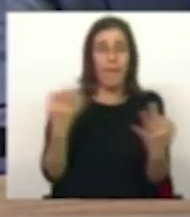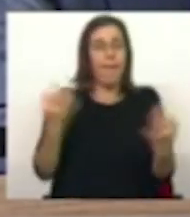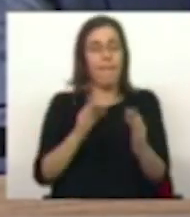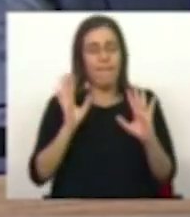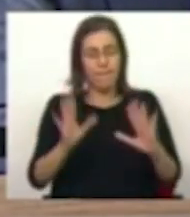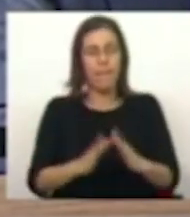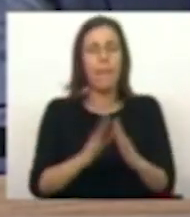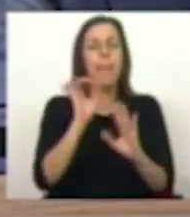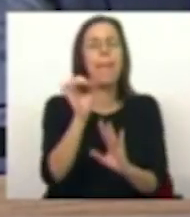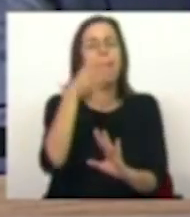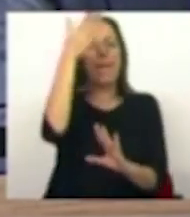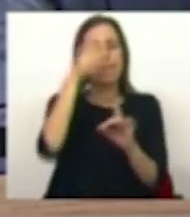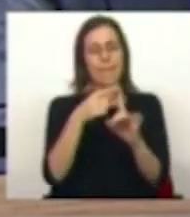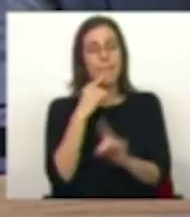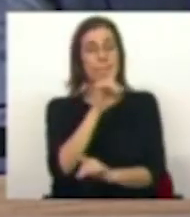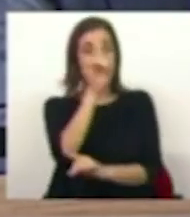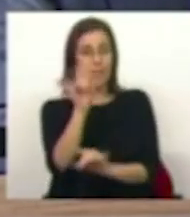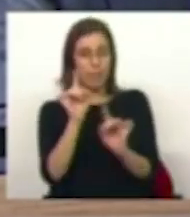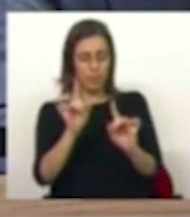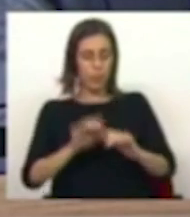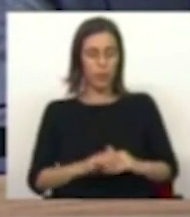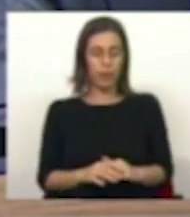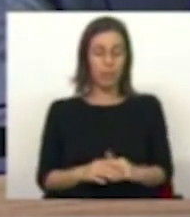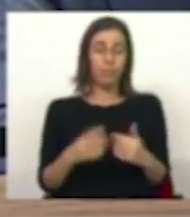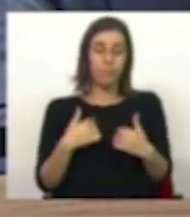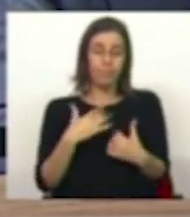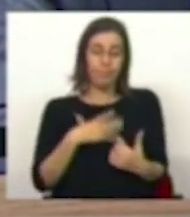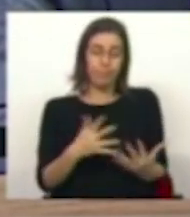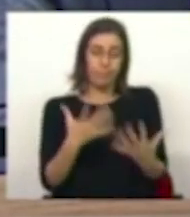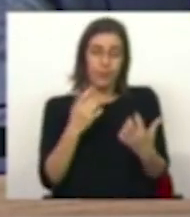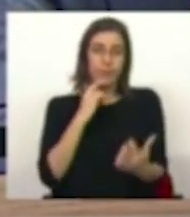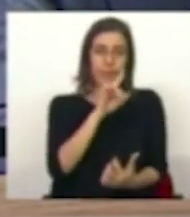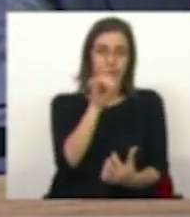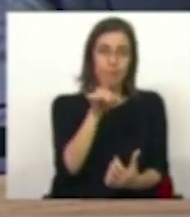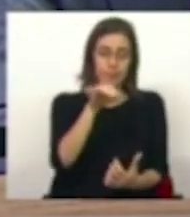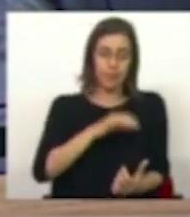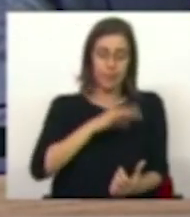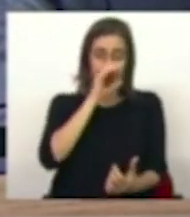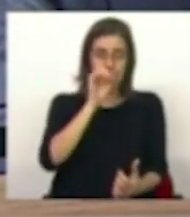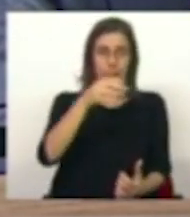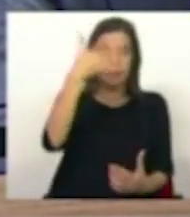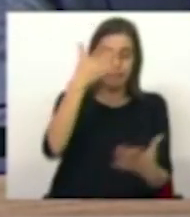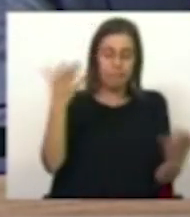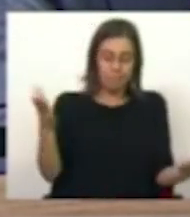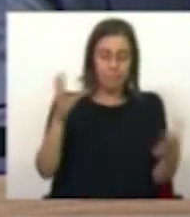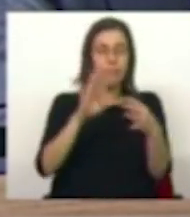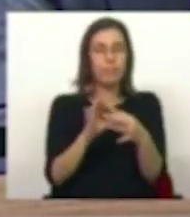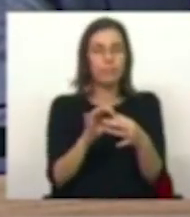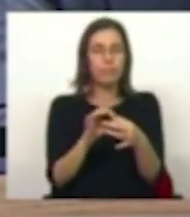assim a primeira pergunta que lhe queria colocar, Sr. Primeiro-Ministro, tem a ver